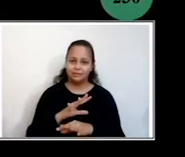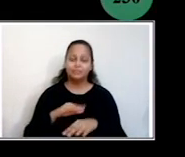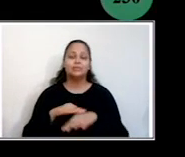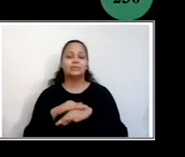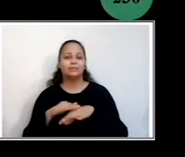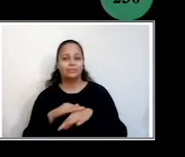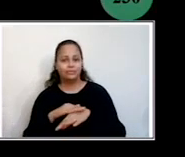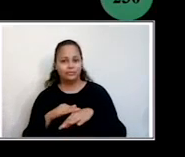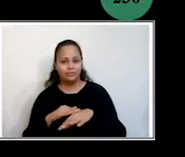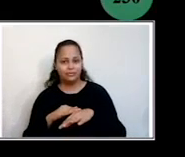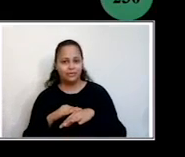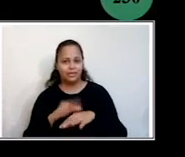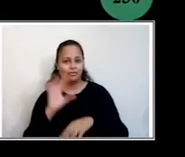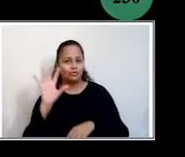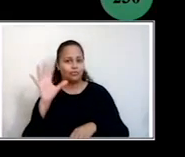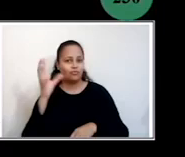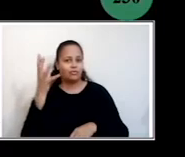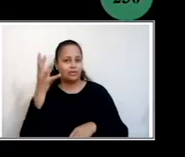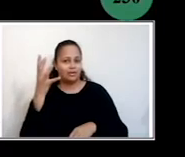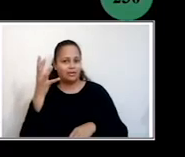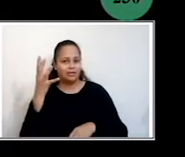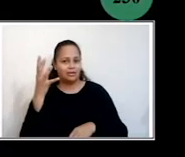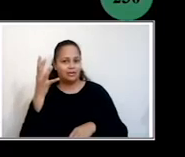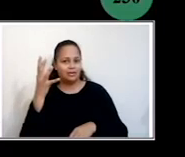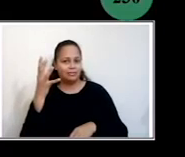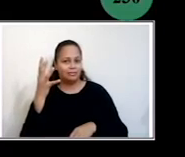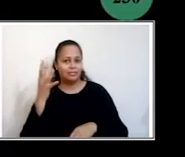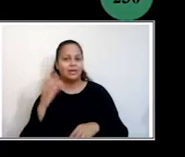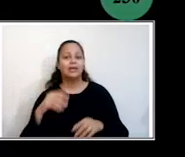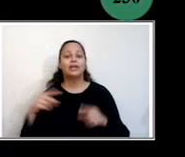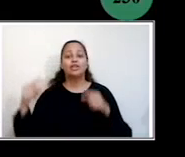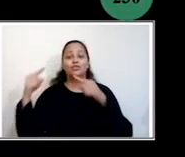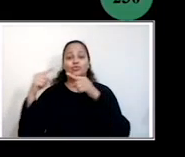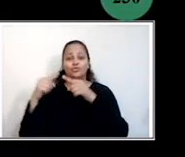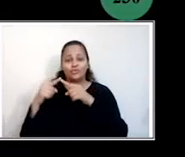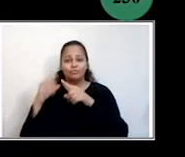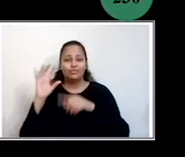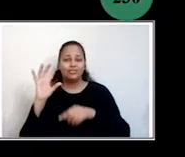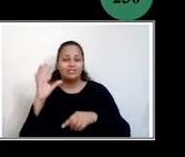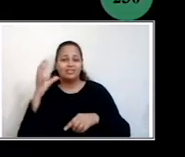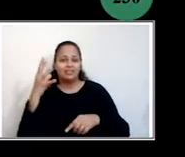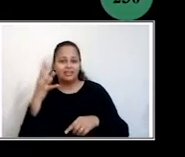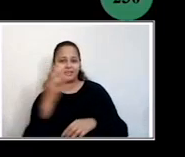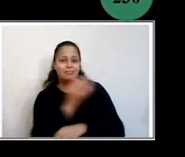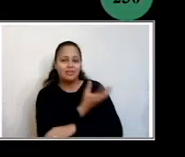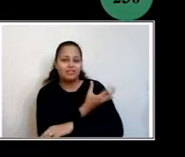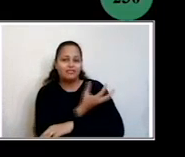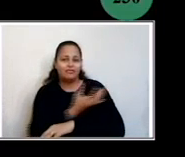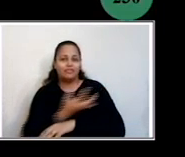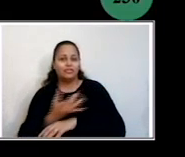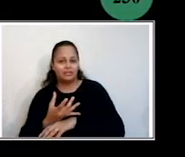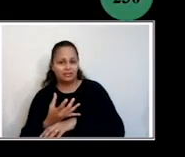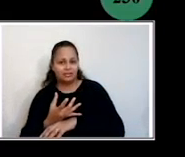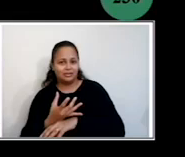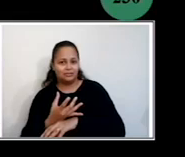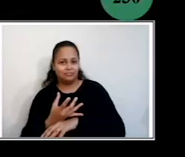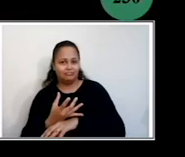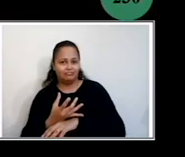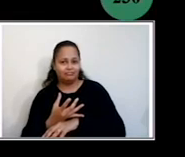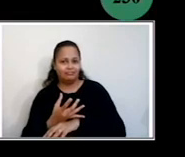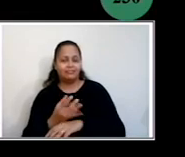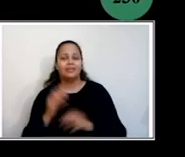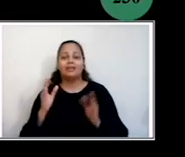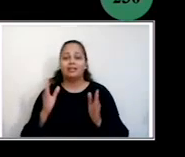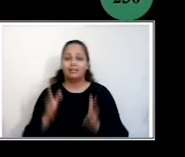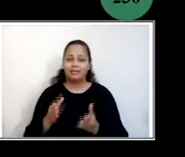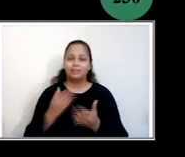climáticos e definimos os principais tipos de clima e de vegetação do continente. A partir da aula de